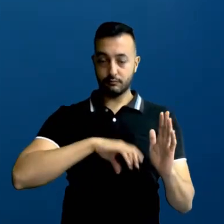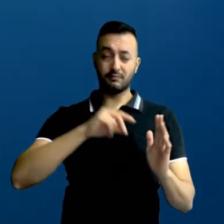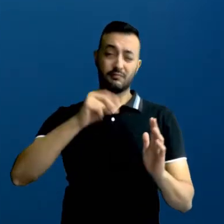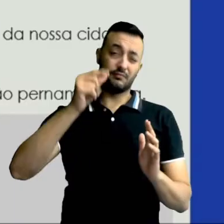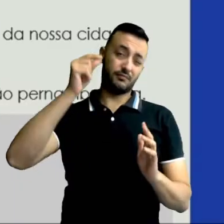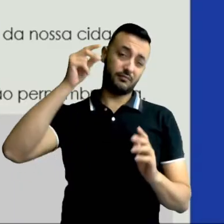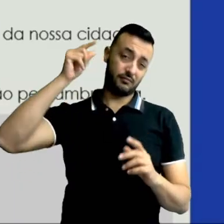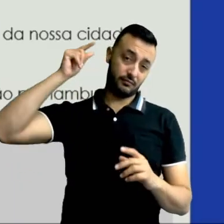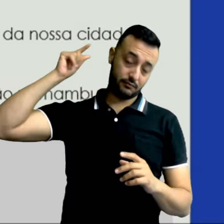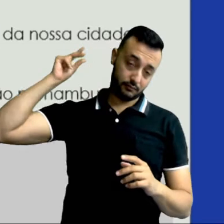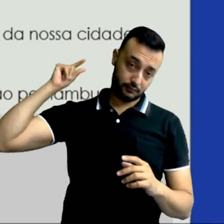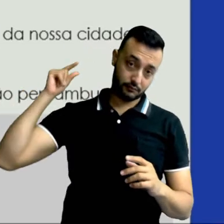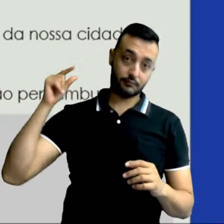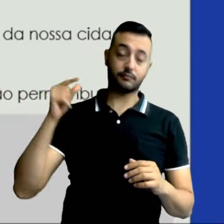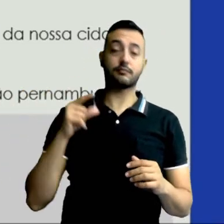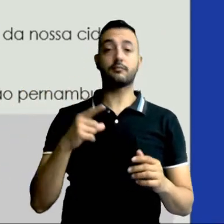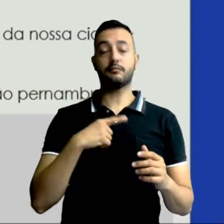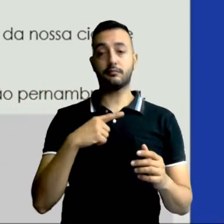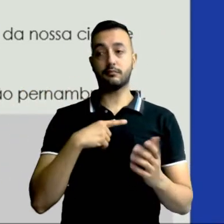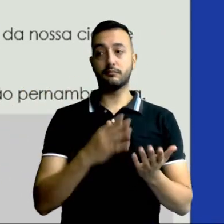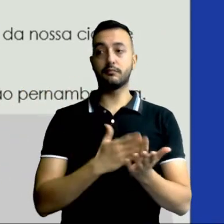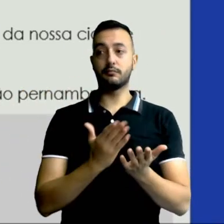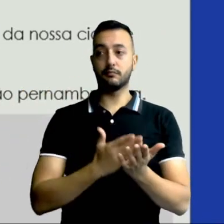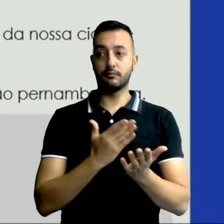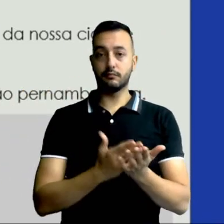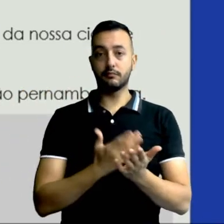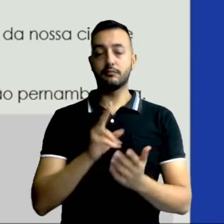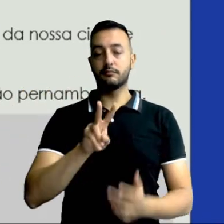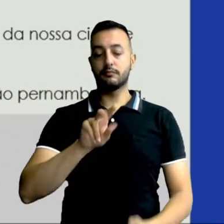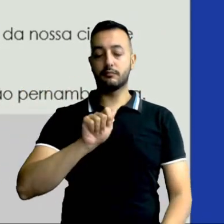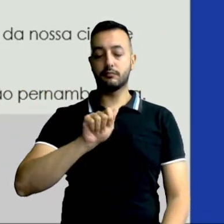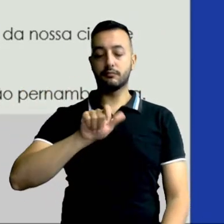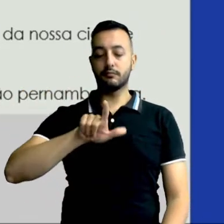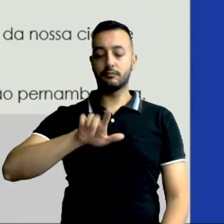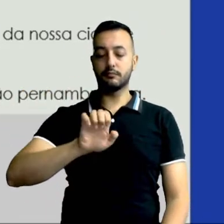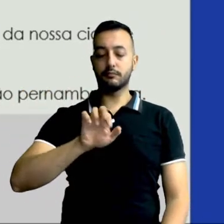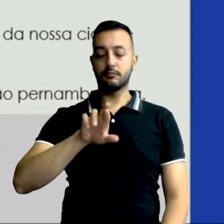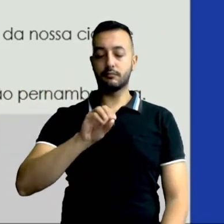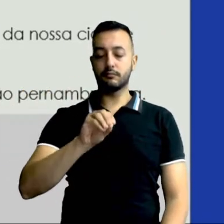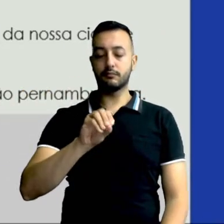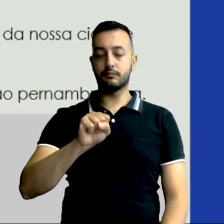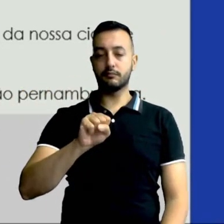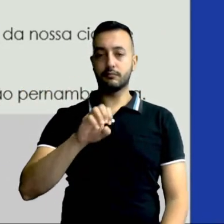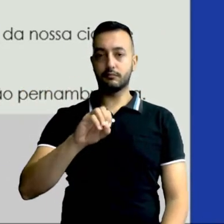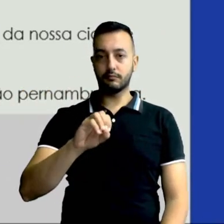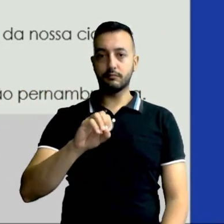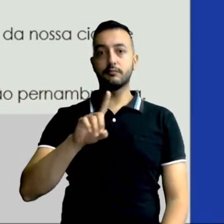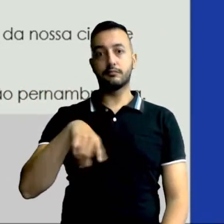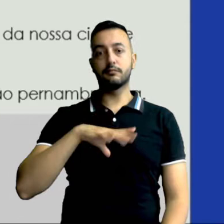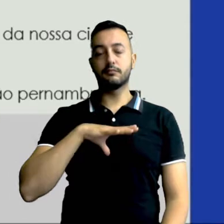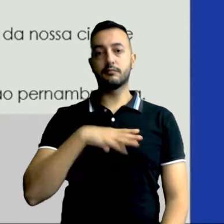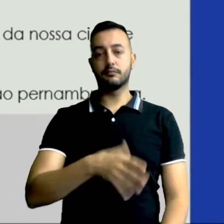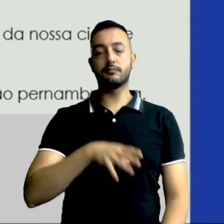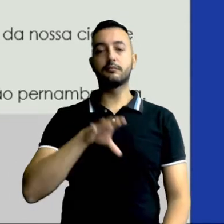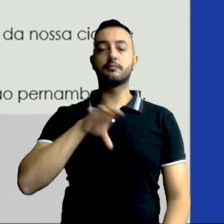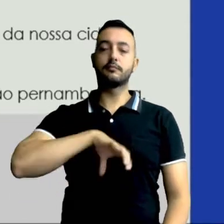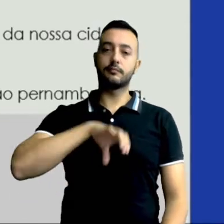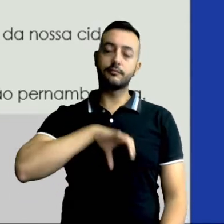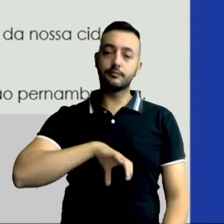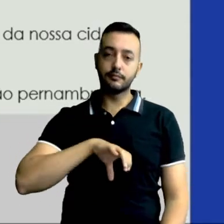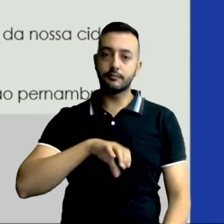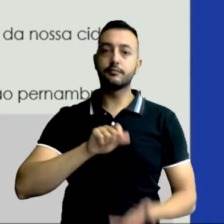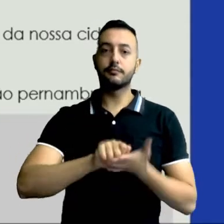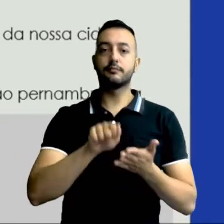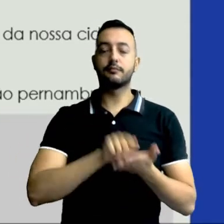arcaico tá bom extraído do livro O valeroso lucideno o que significa o valente português e foi